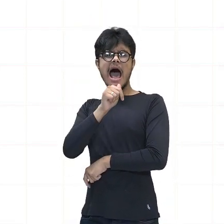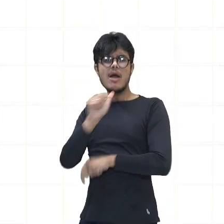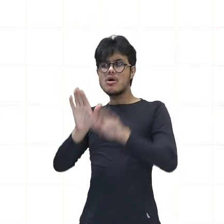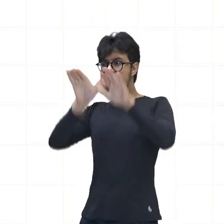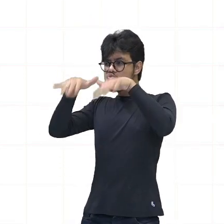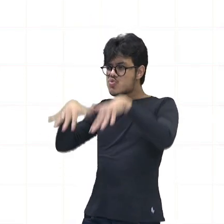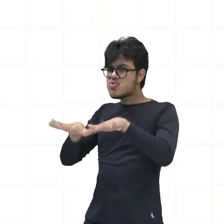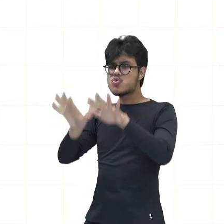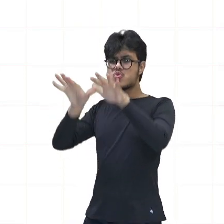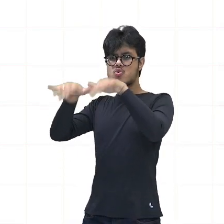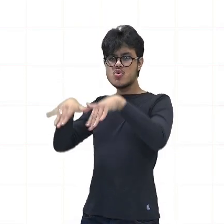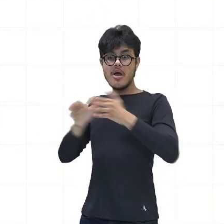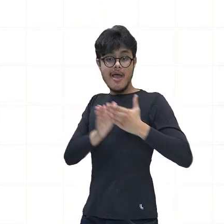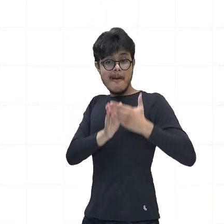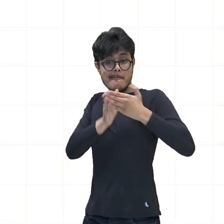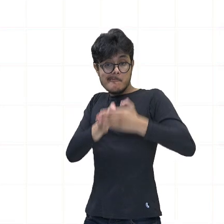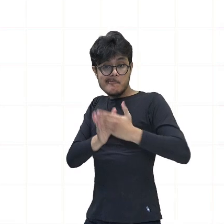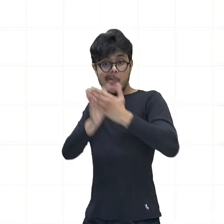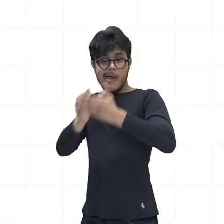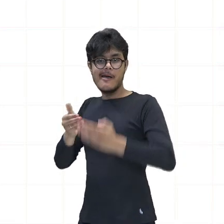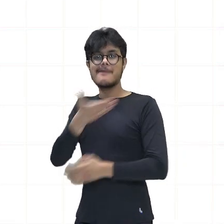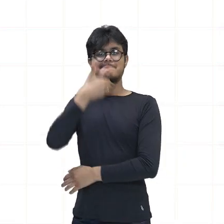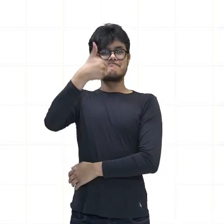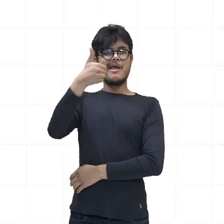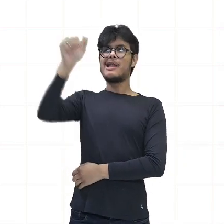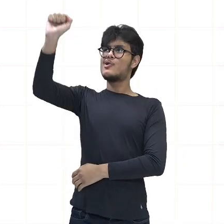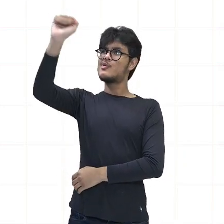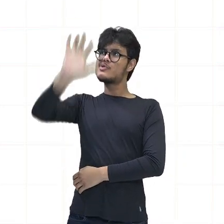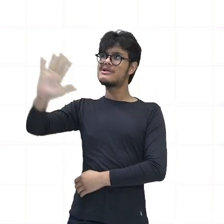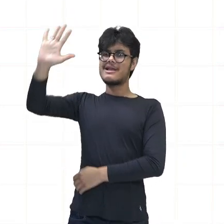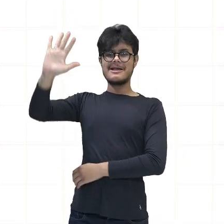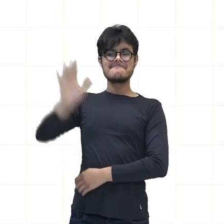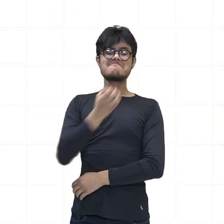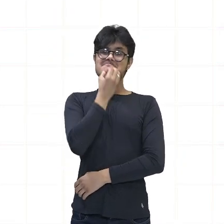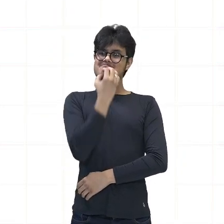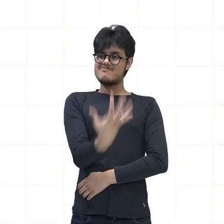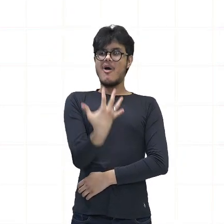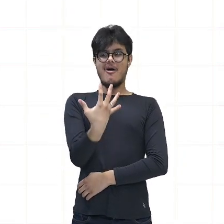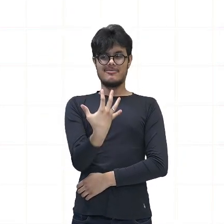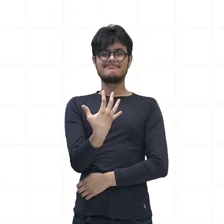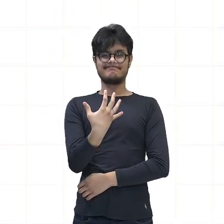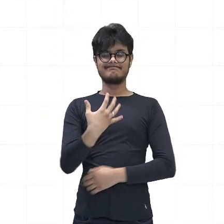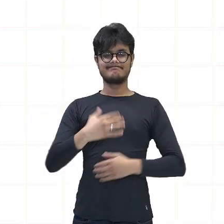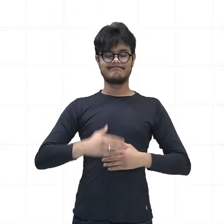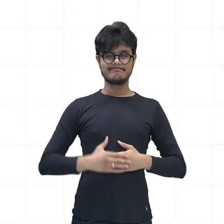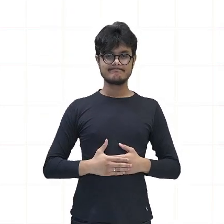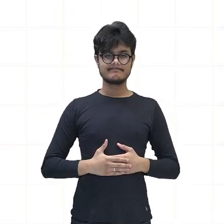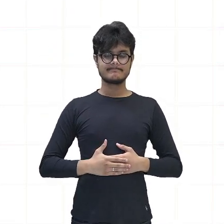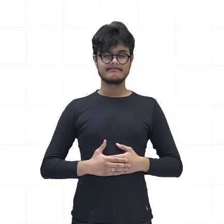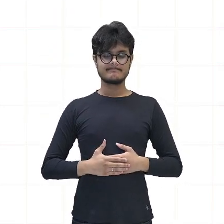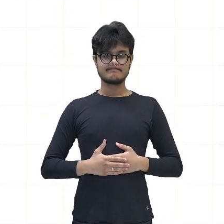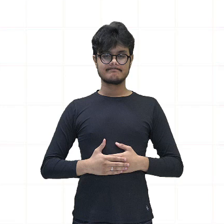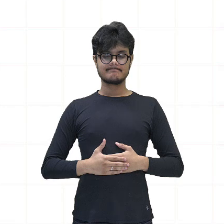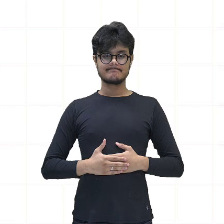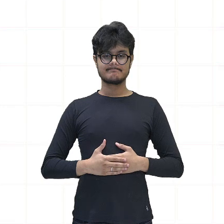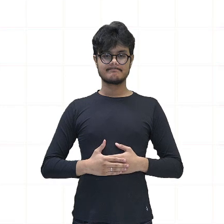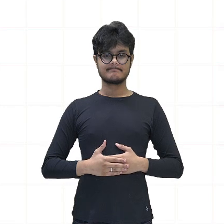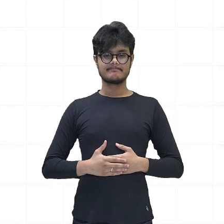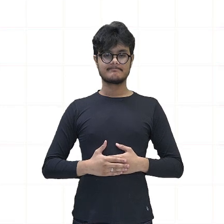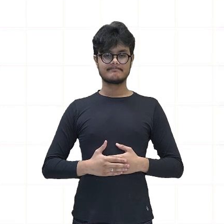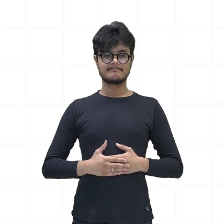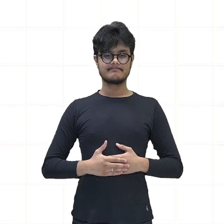com o Oceano Atlântico, também era um fator muito favorável para o cultivo da cana-de-açúcar, visto que